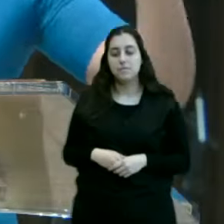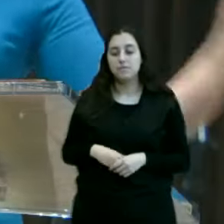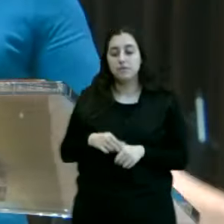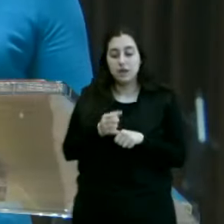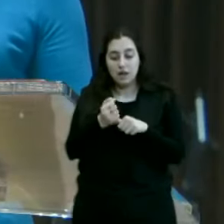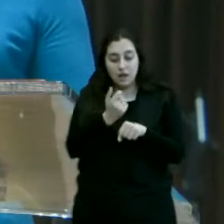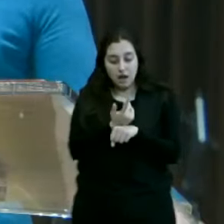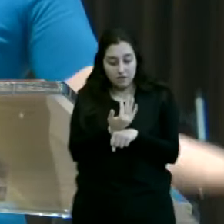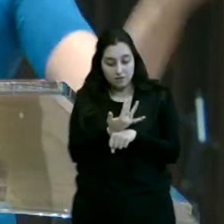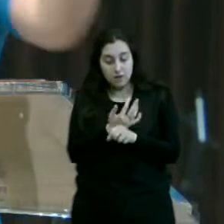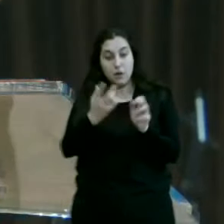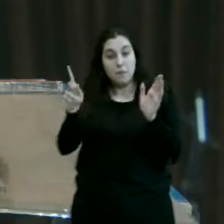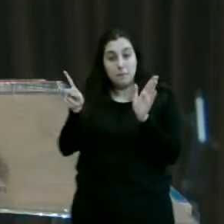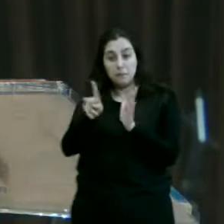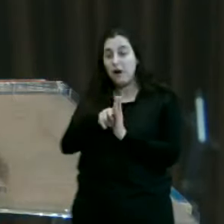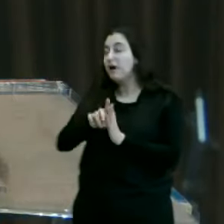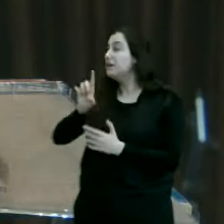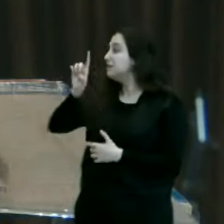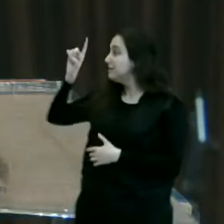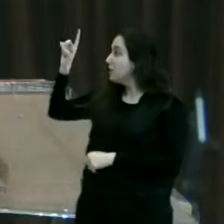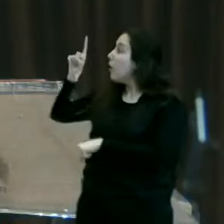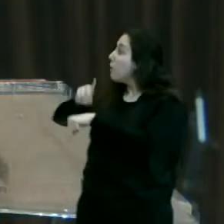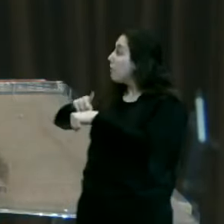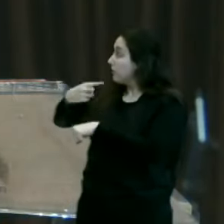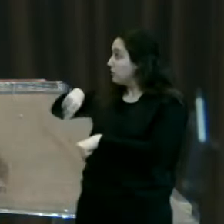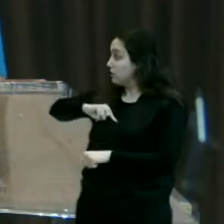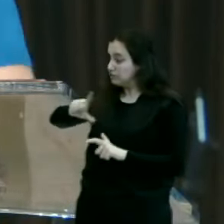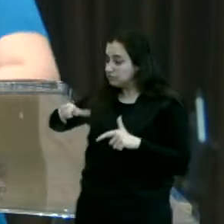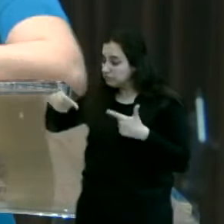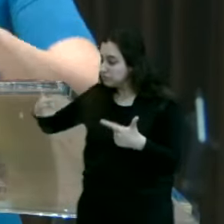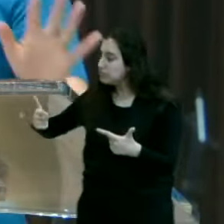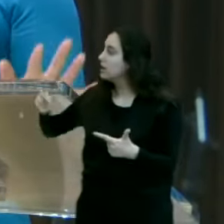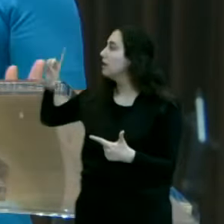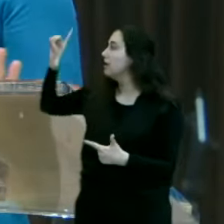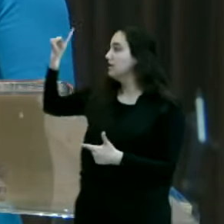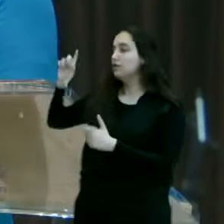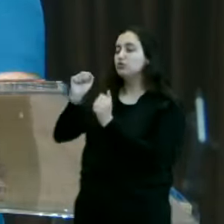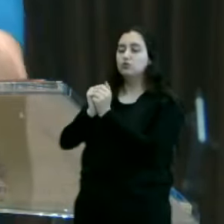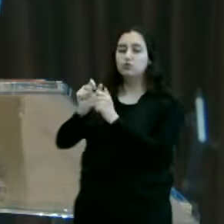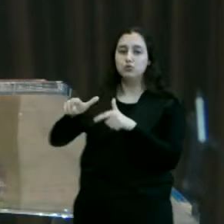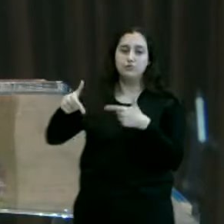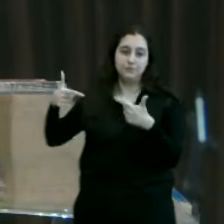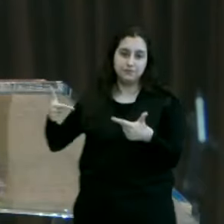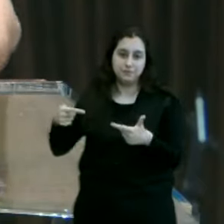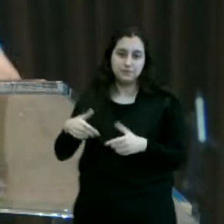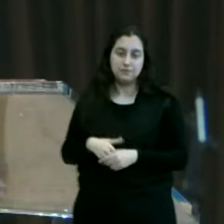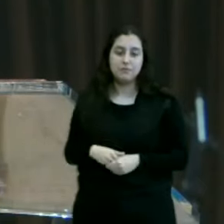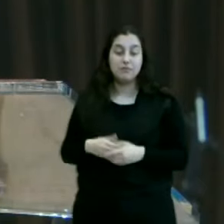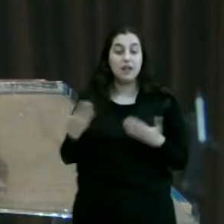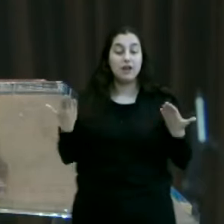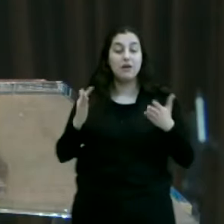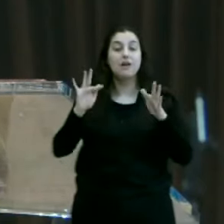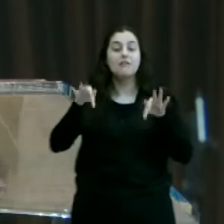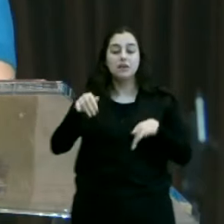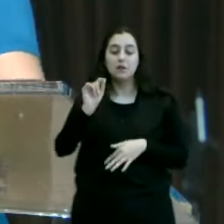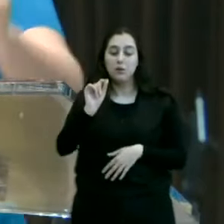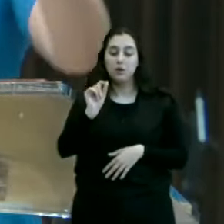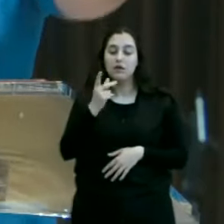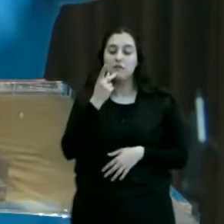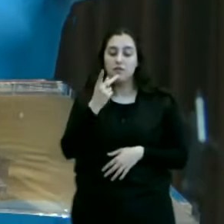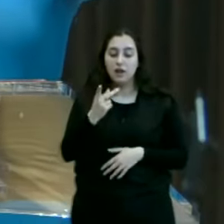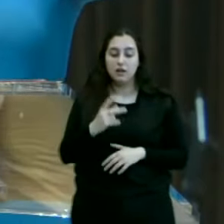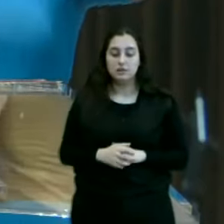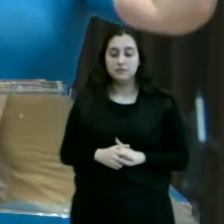ação de Deus quando nós entramos em ação. Para nós terminarmos, diz assim,